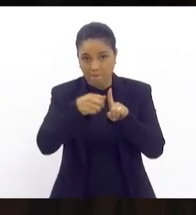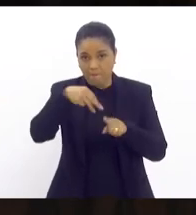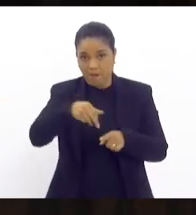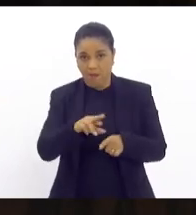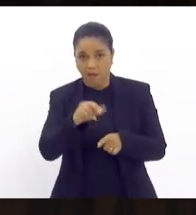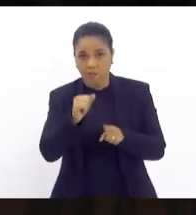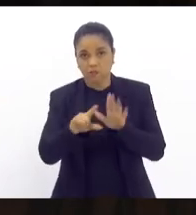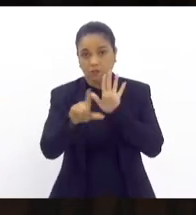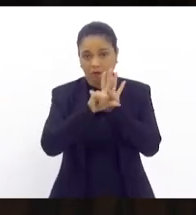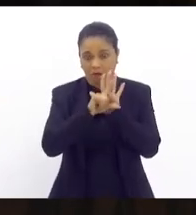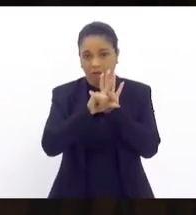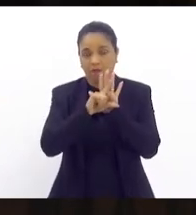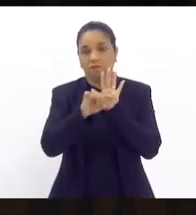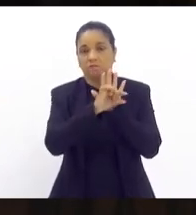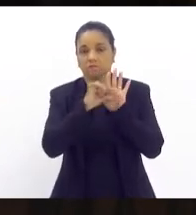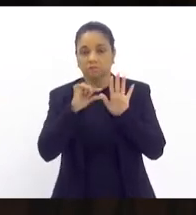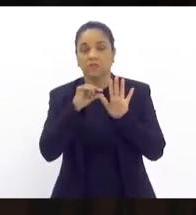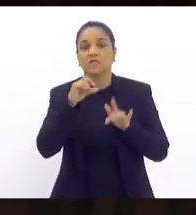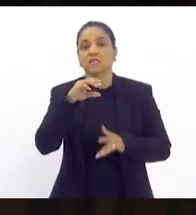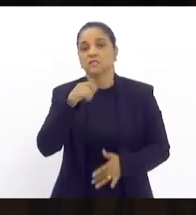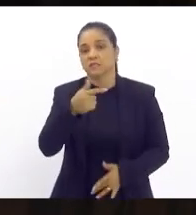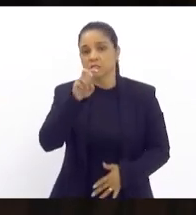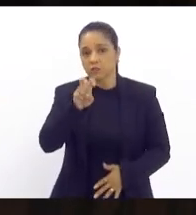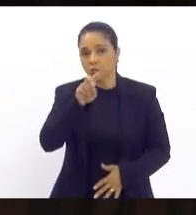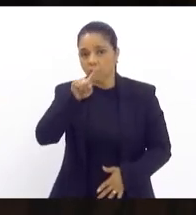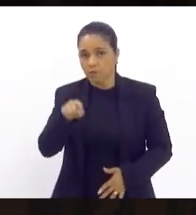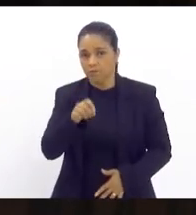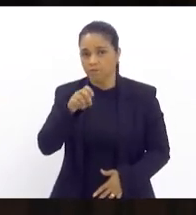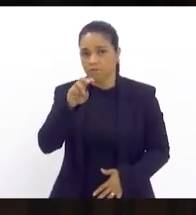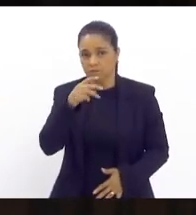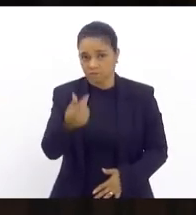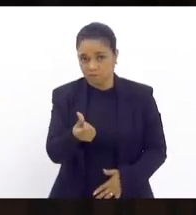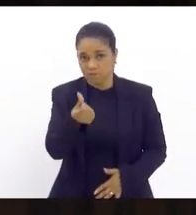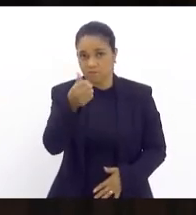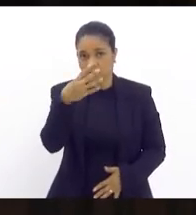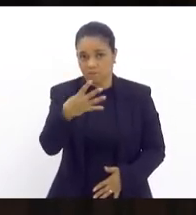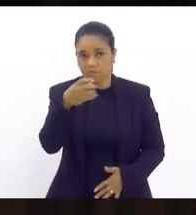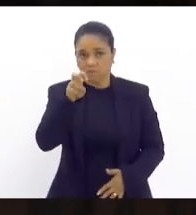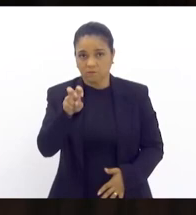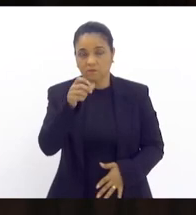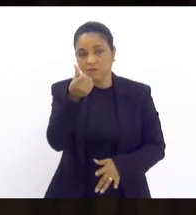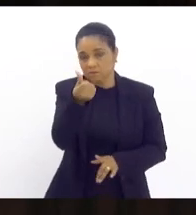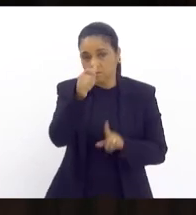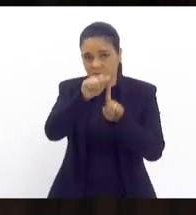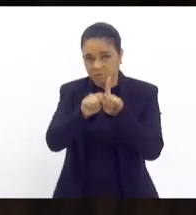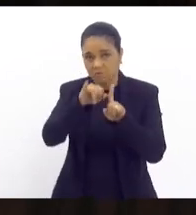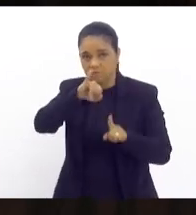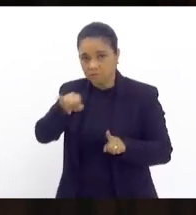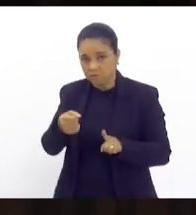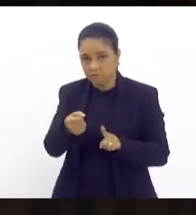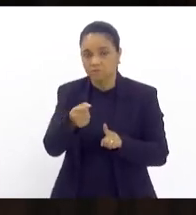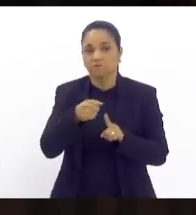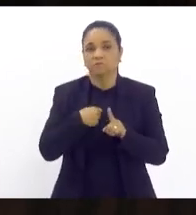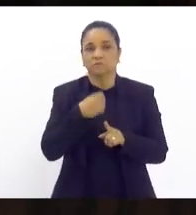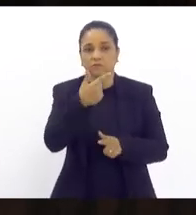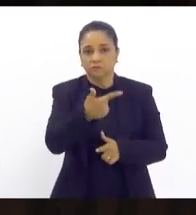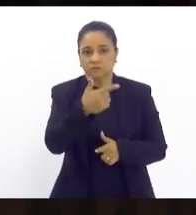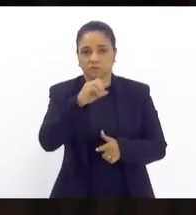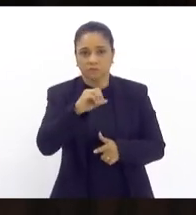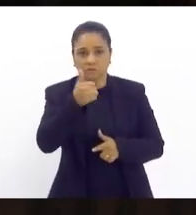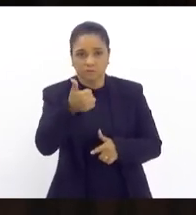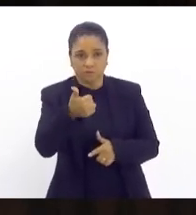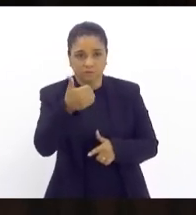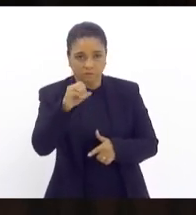anexo da lei número 5.645 de 6 de janeiro de 2010 incluindo no calendário Oficial